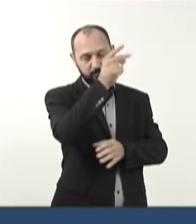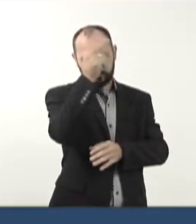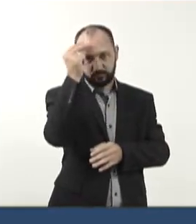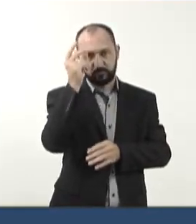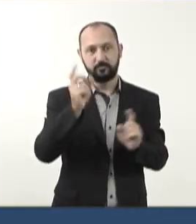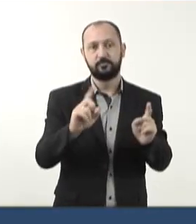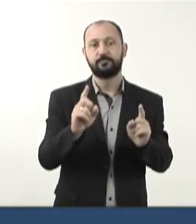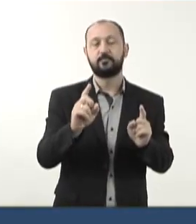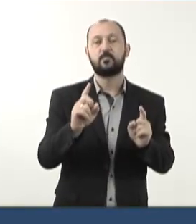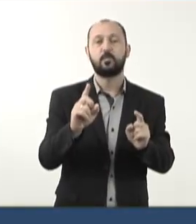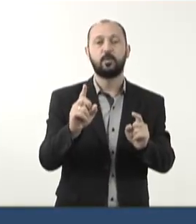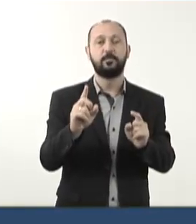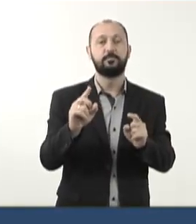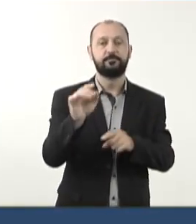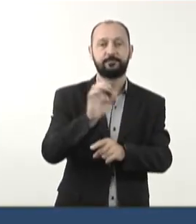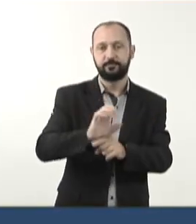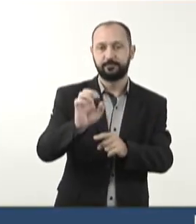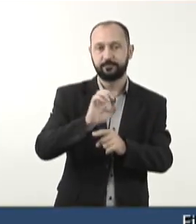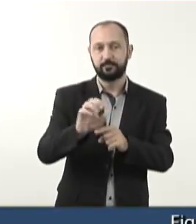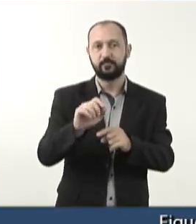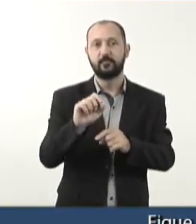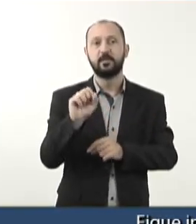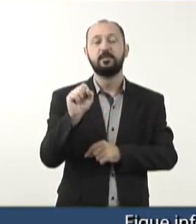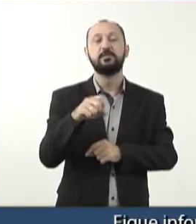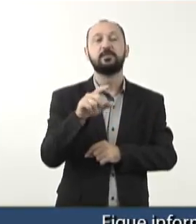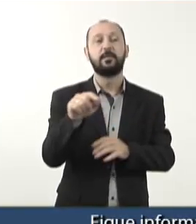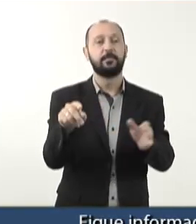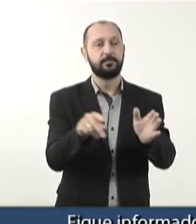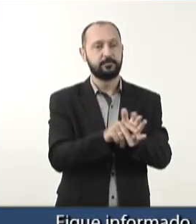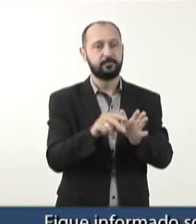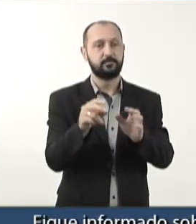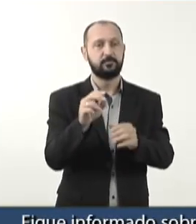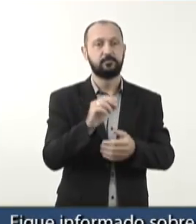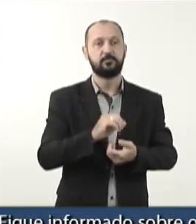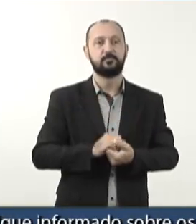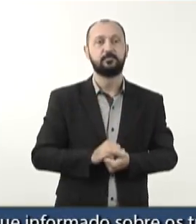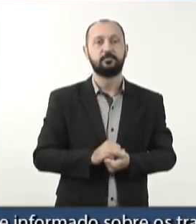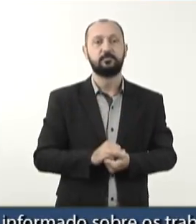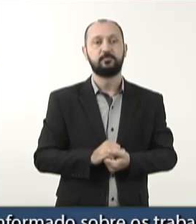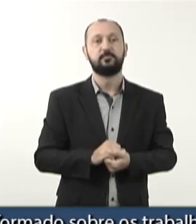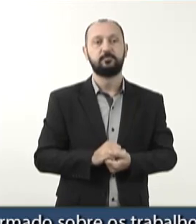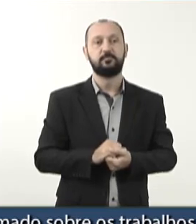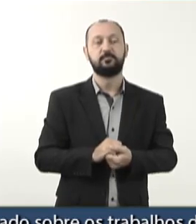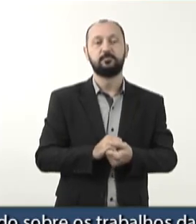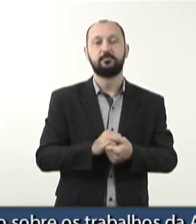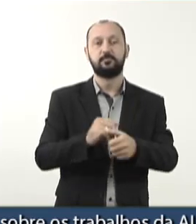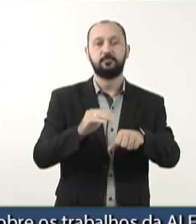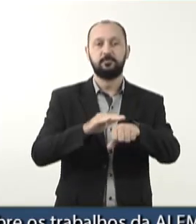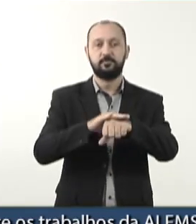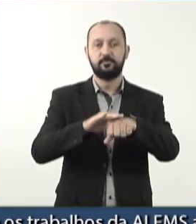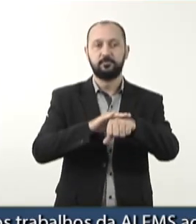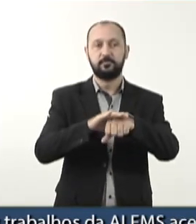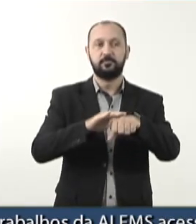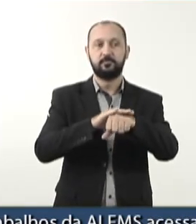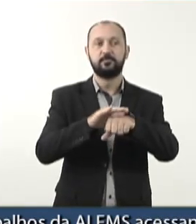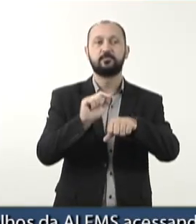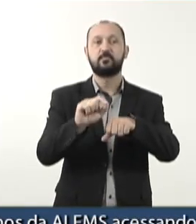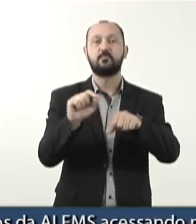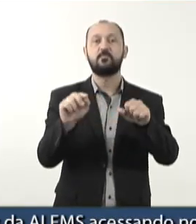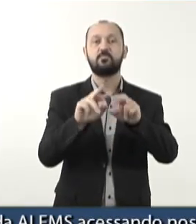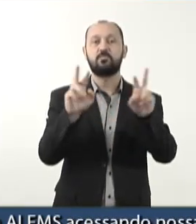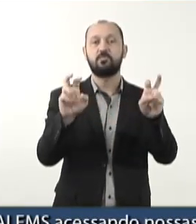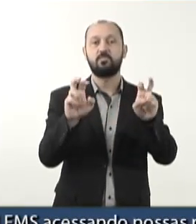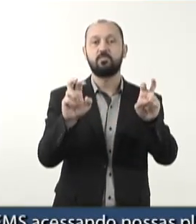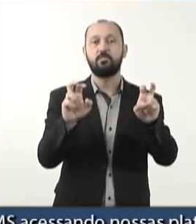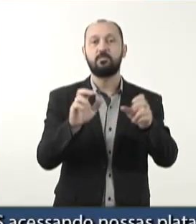de um patrimônio que não é do Estado, e sim um patrimônio que é da União. Então, conversando sobre o